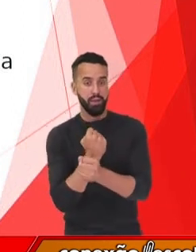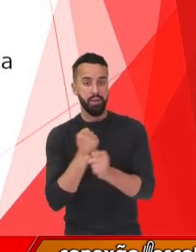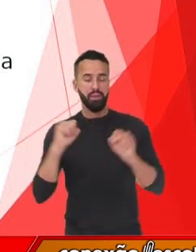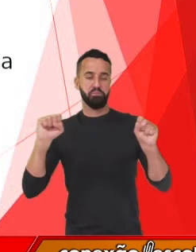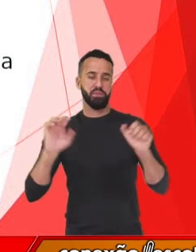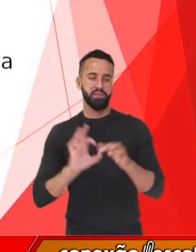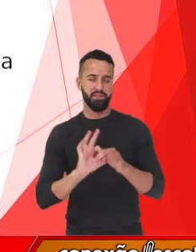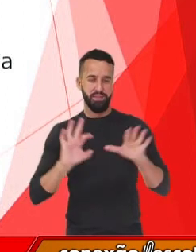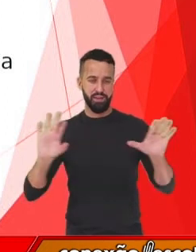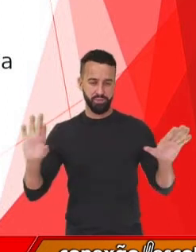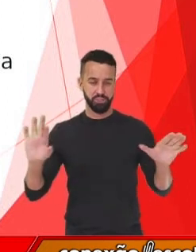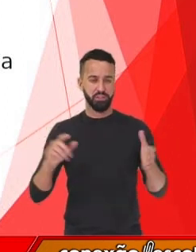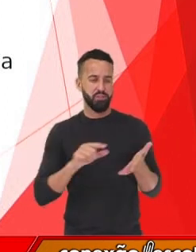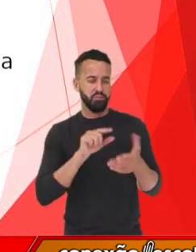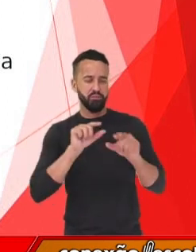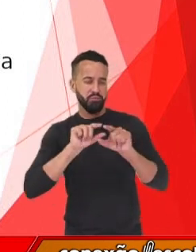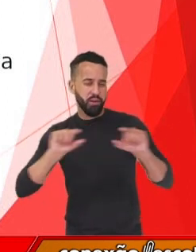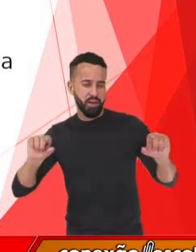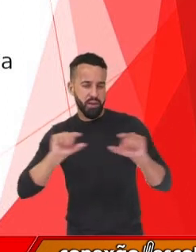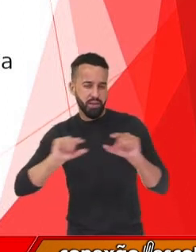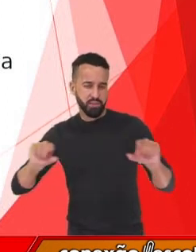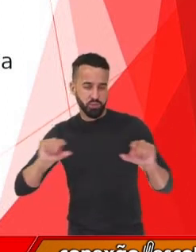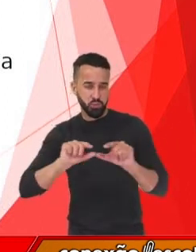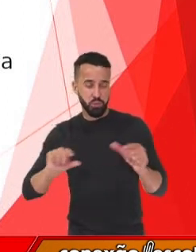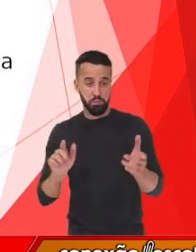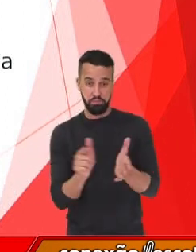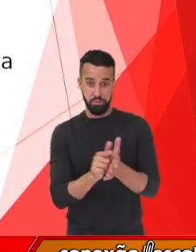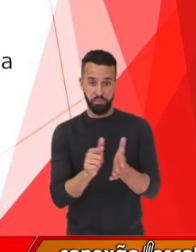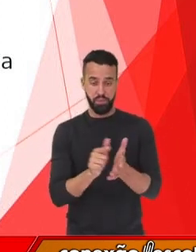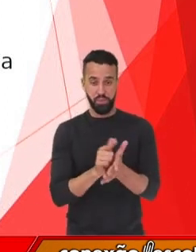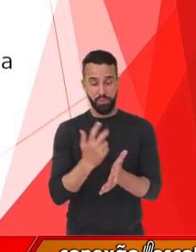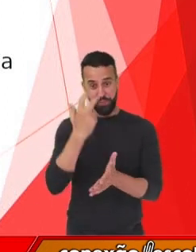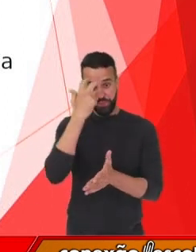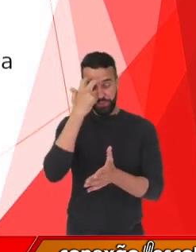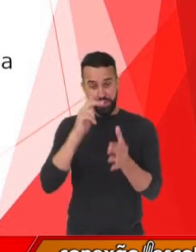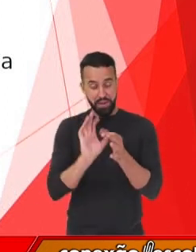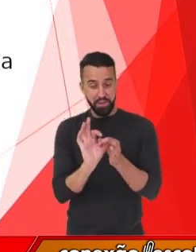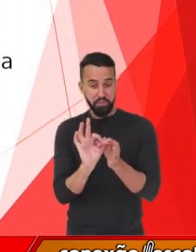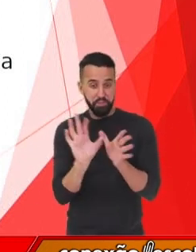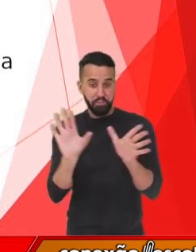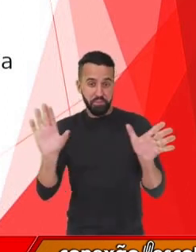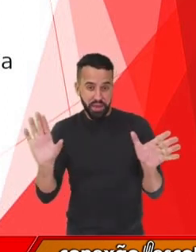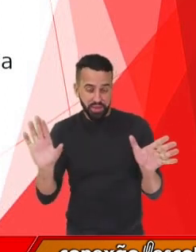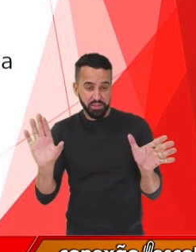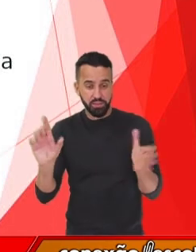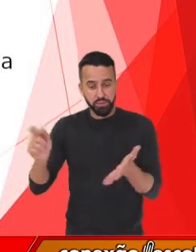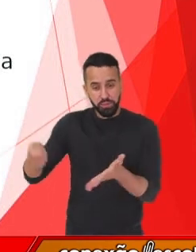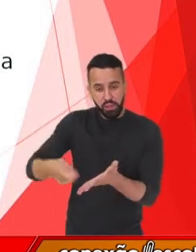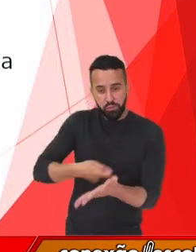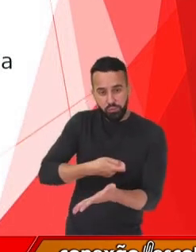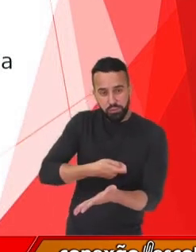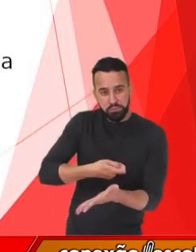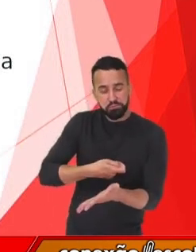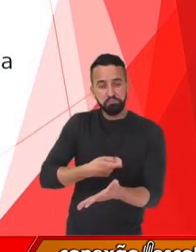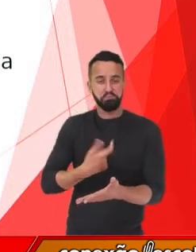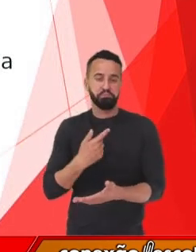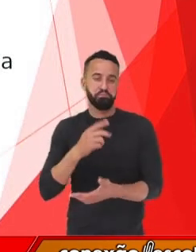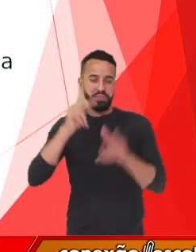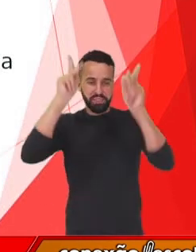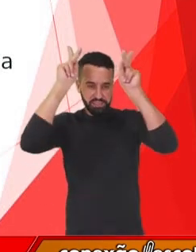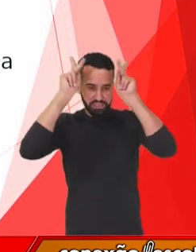cada verso no papel, a certeza que a cultura liberta mais que a assinatura da Princesa